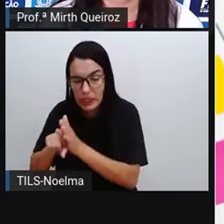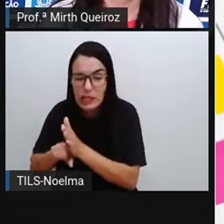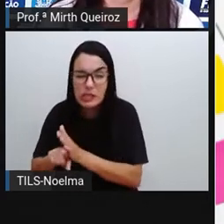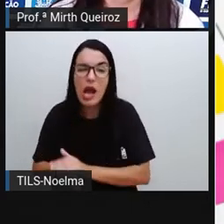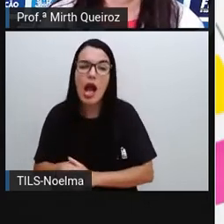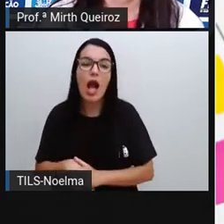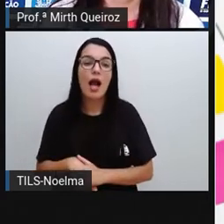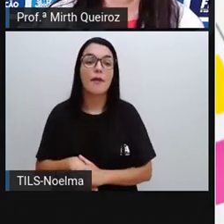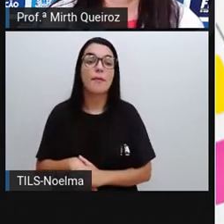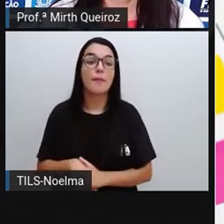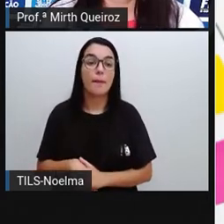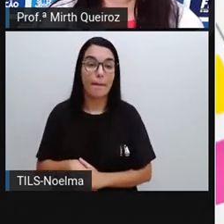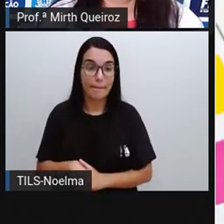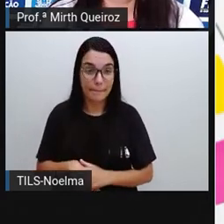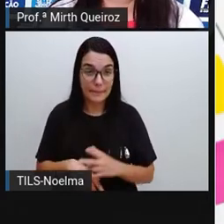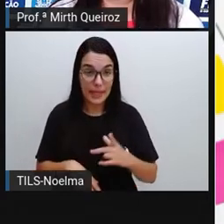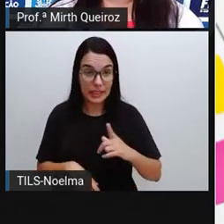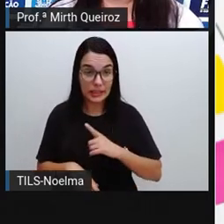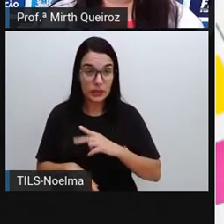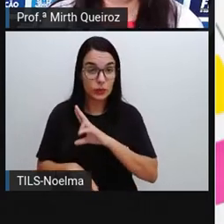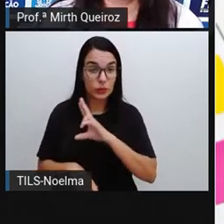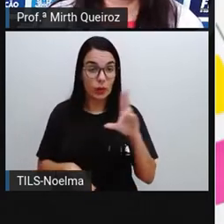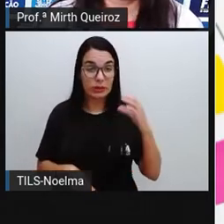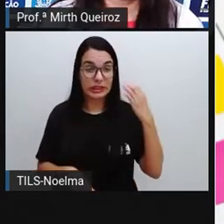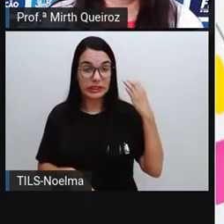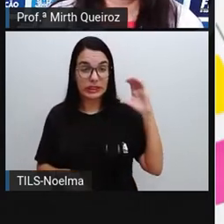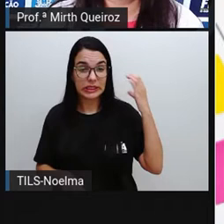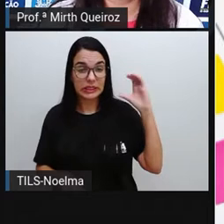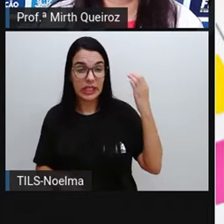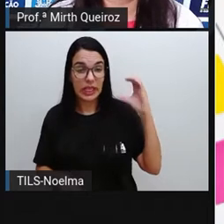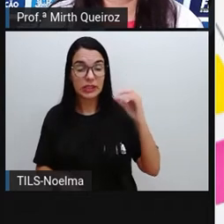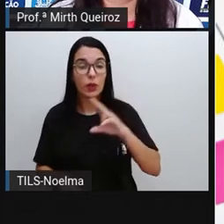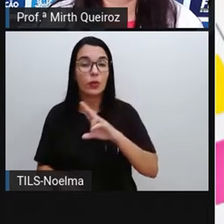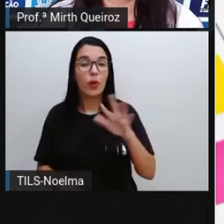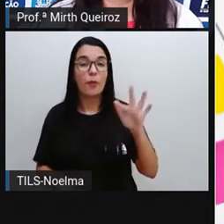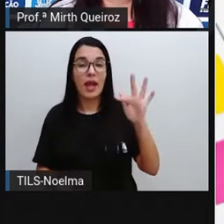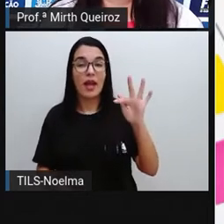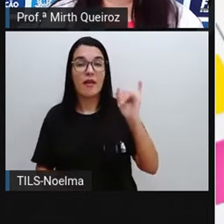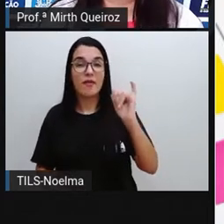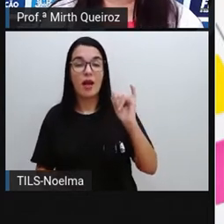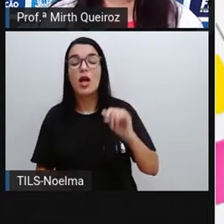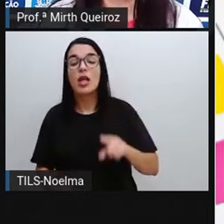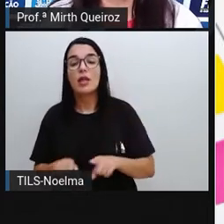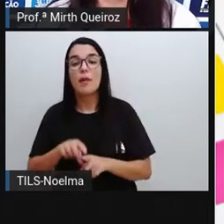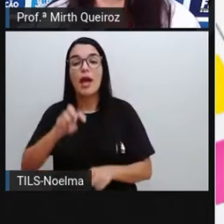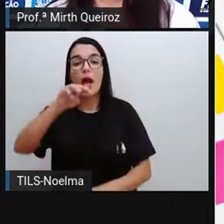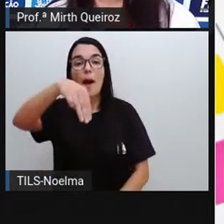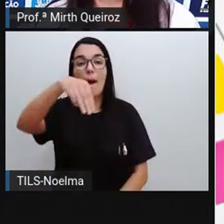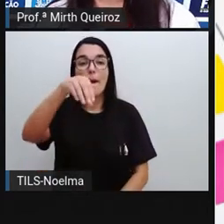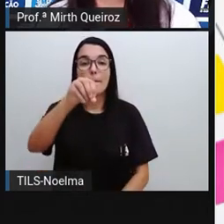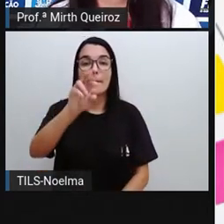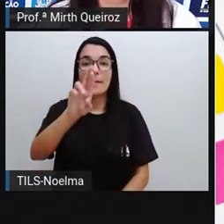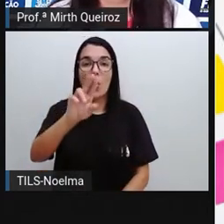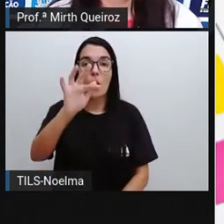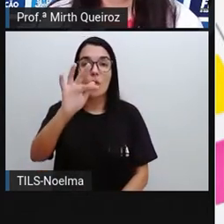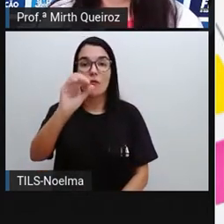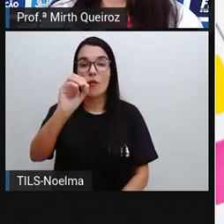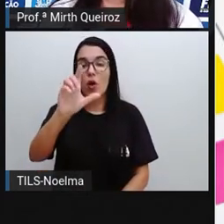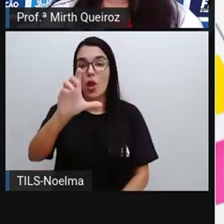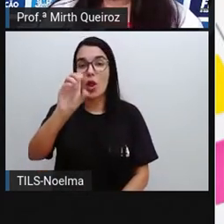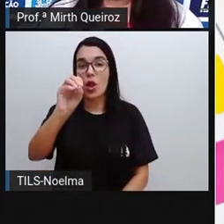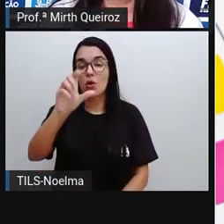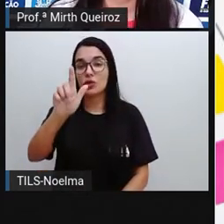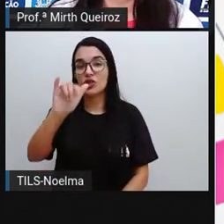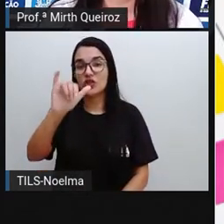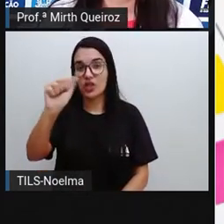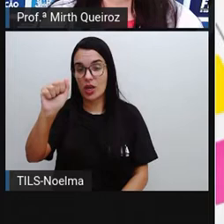aí, e vê algo sobre a ciência, se tem lá a palavra morfologia e fisiologia. E existe